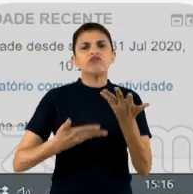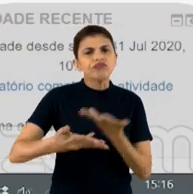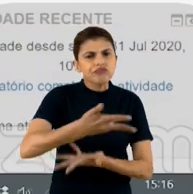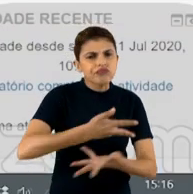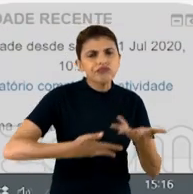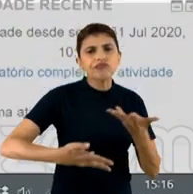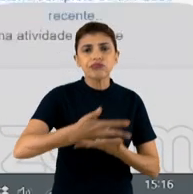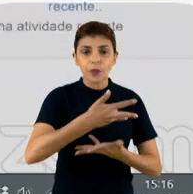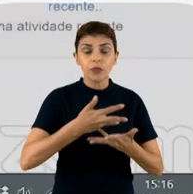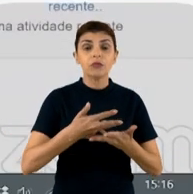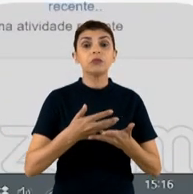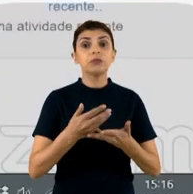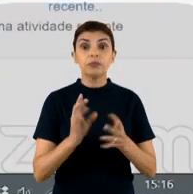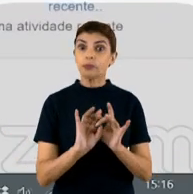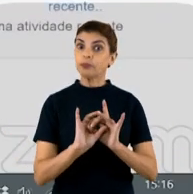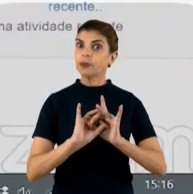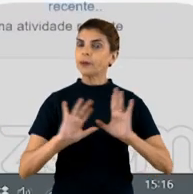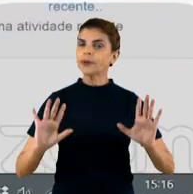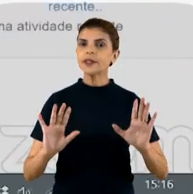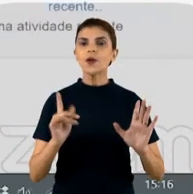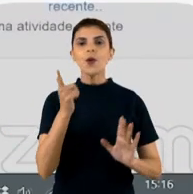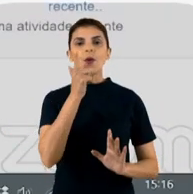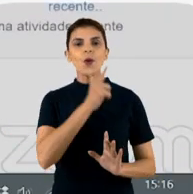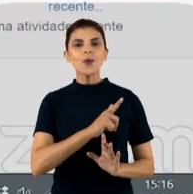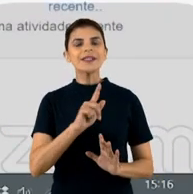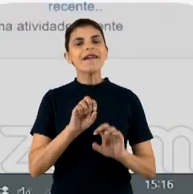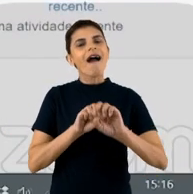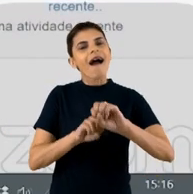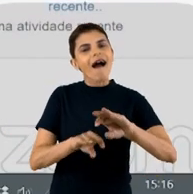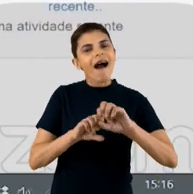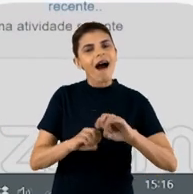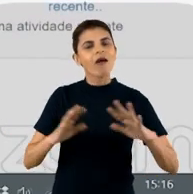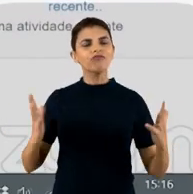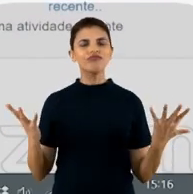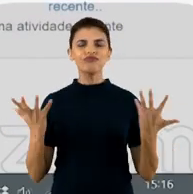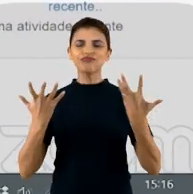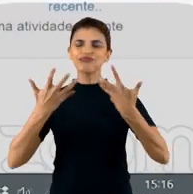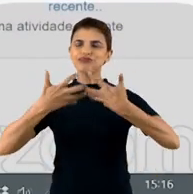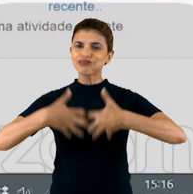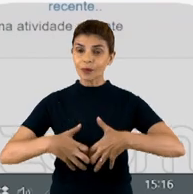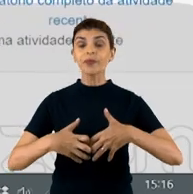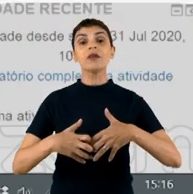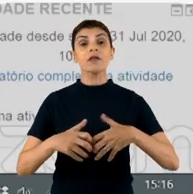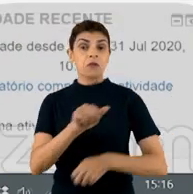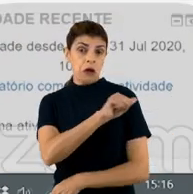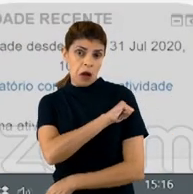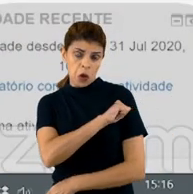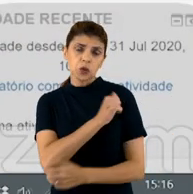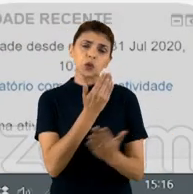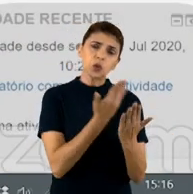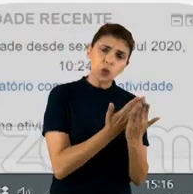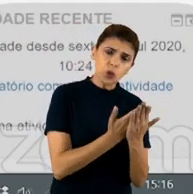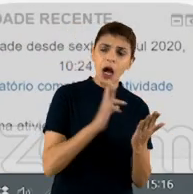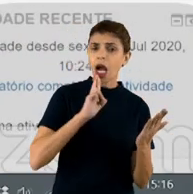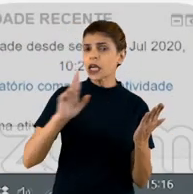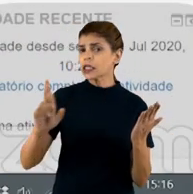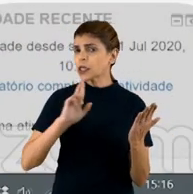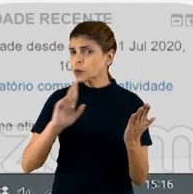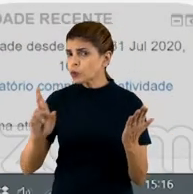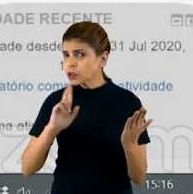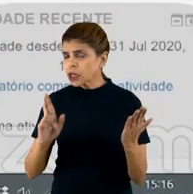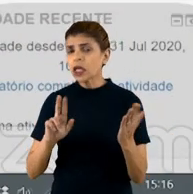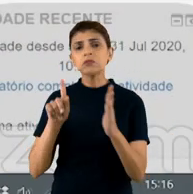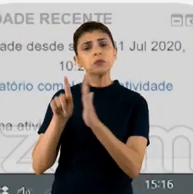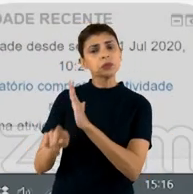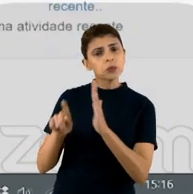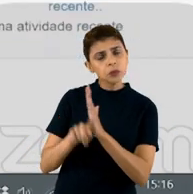dirigidos, né, que permitiram a gente fazer a sala de aula invertida. Então, os alunos estudaram e responderam os estudos